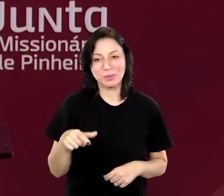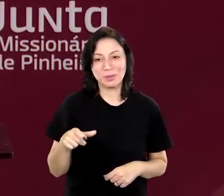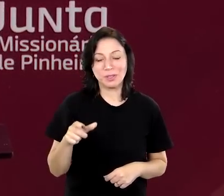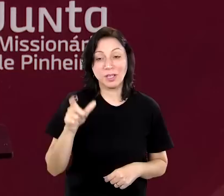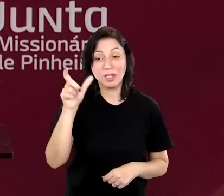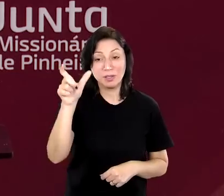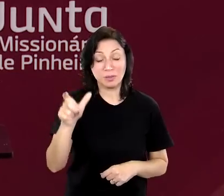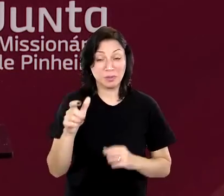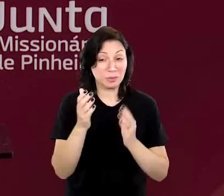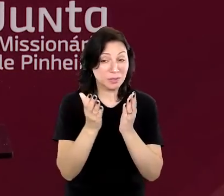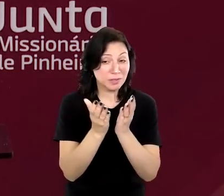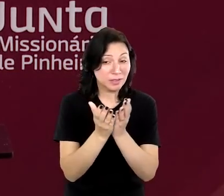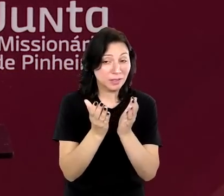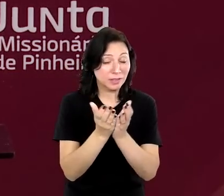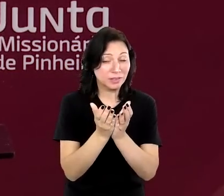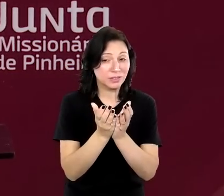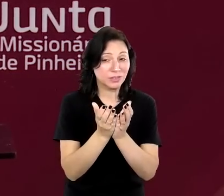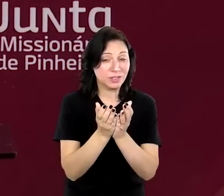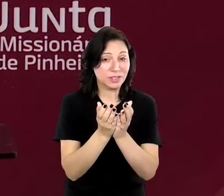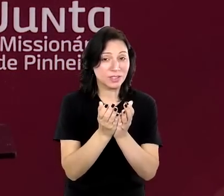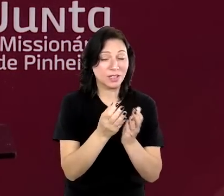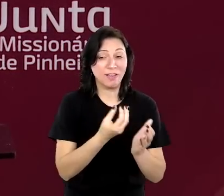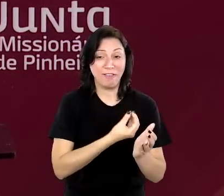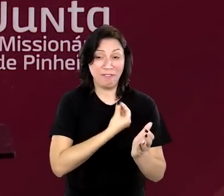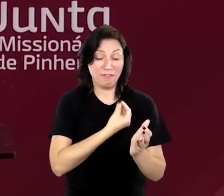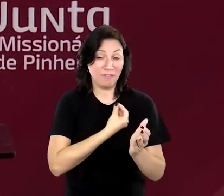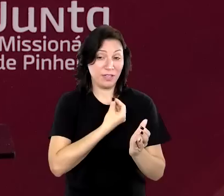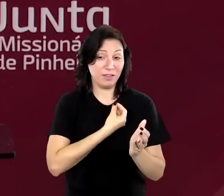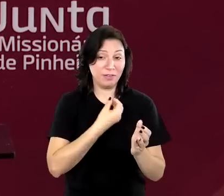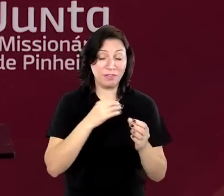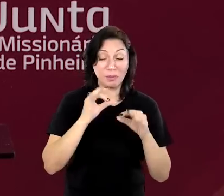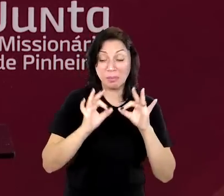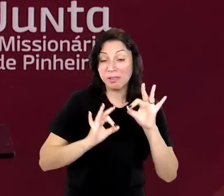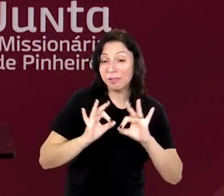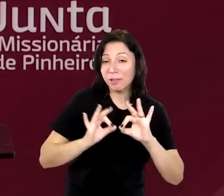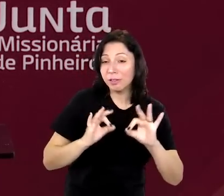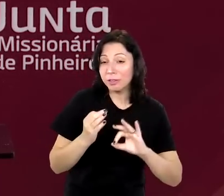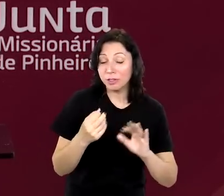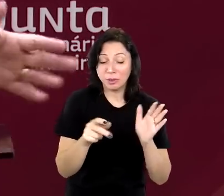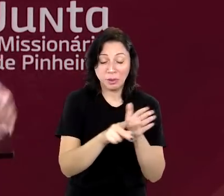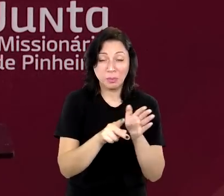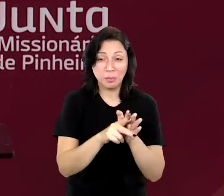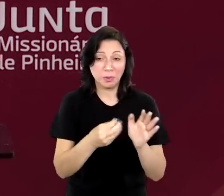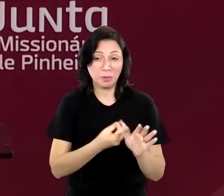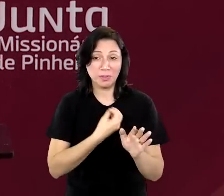eles vivem e planejam a sua vida como se Deus não tivesse um plano.